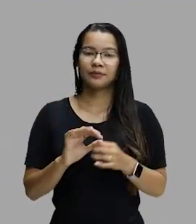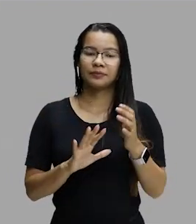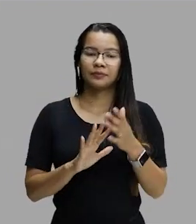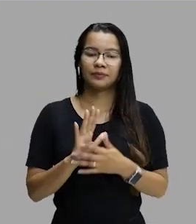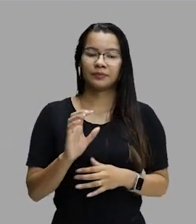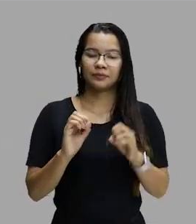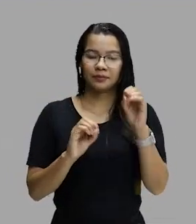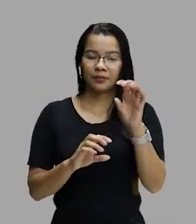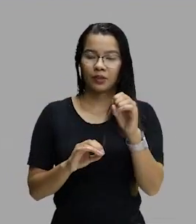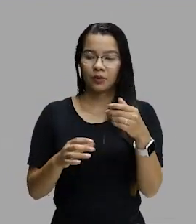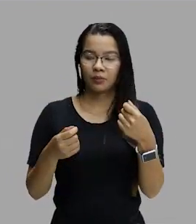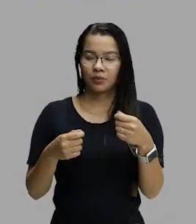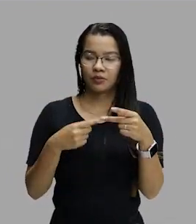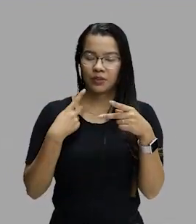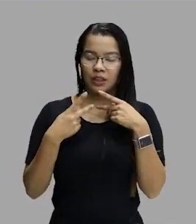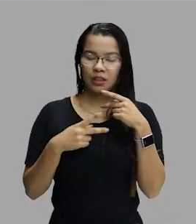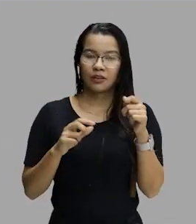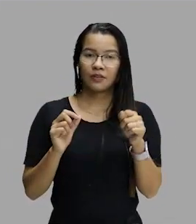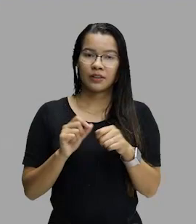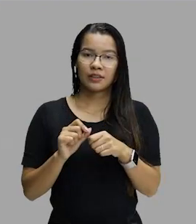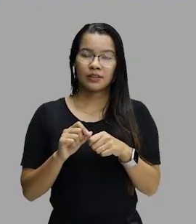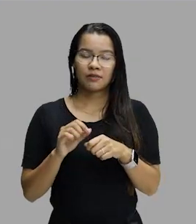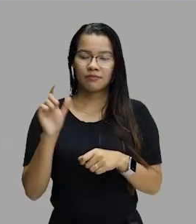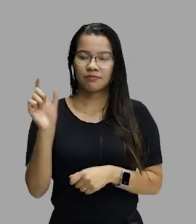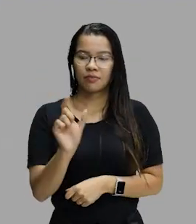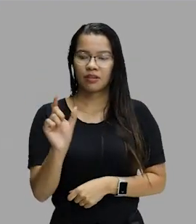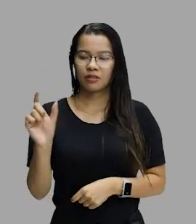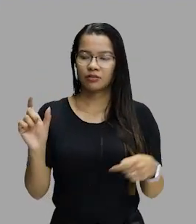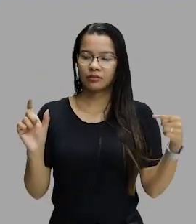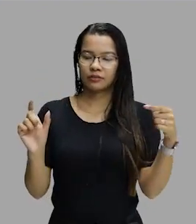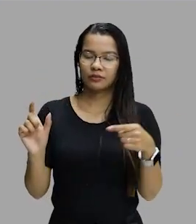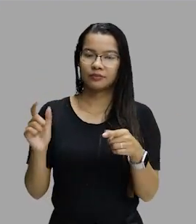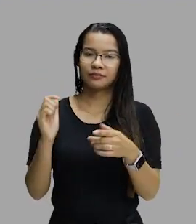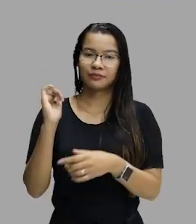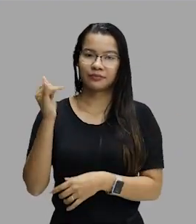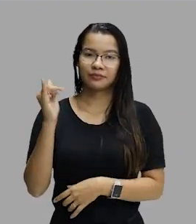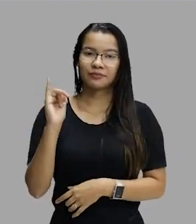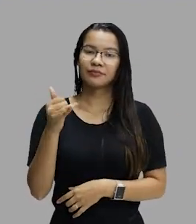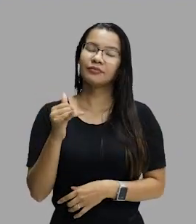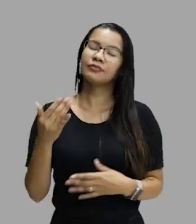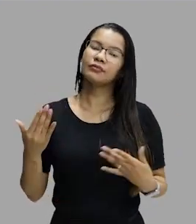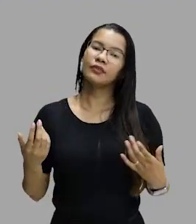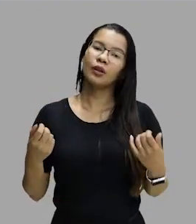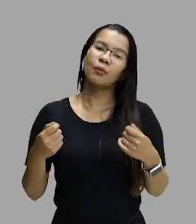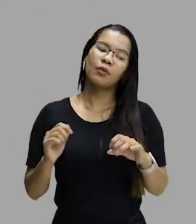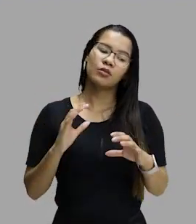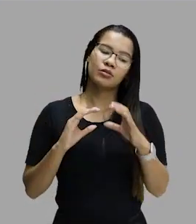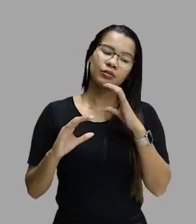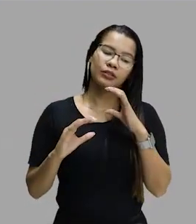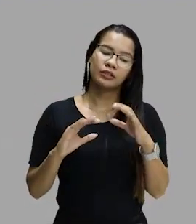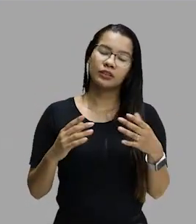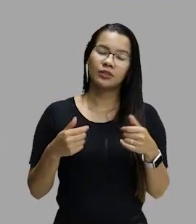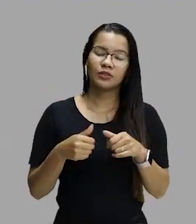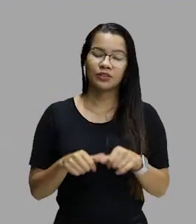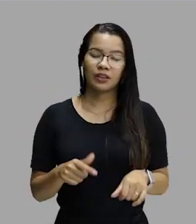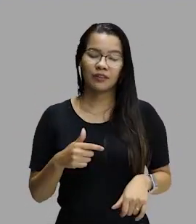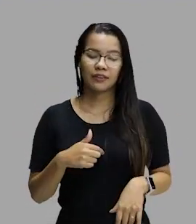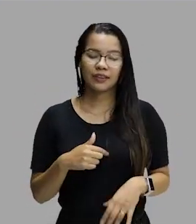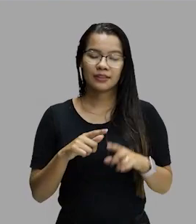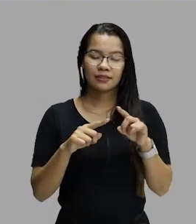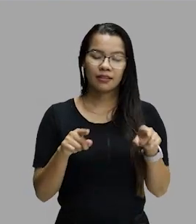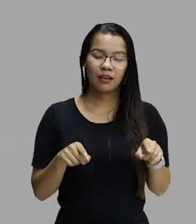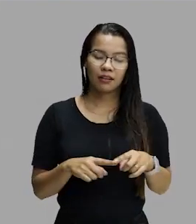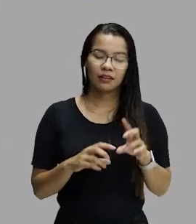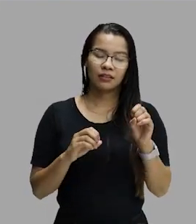eu posso fazer aqui os bastidores da gravação do programa, Fique em Casa Aprendendo. Aí eu posso contar. Estava na sala